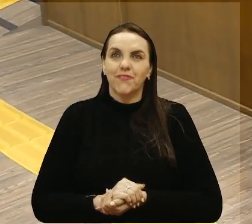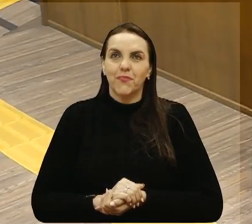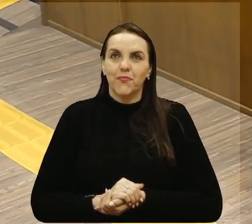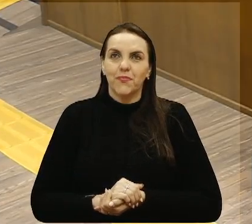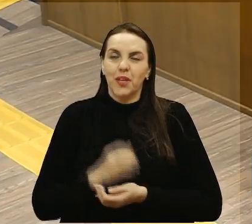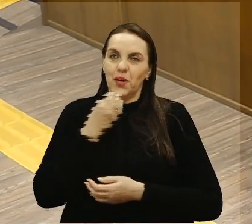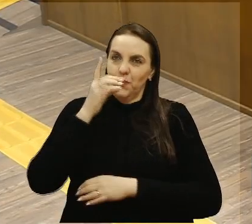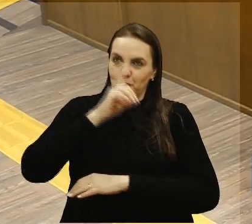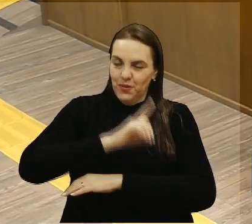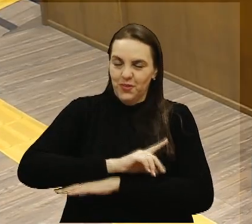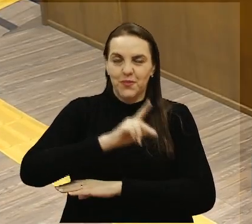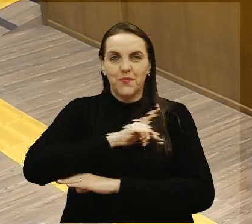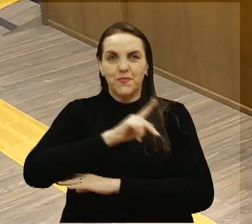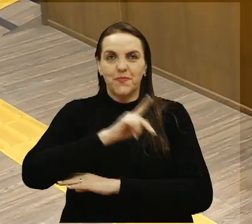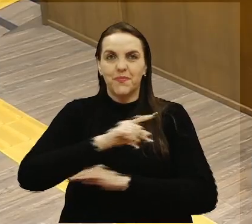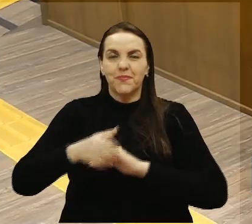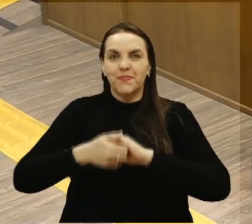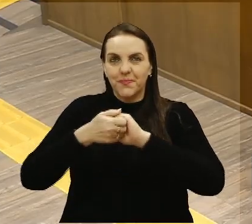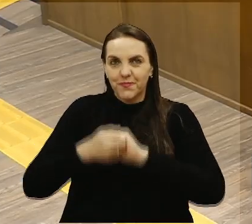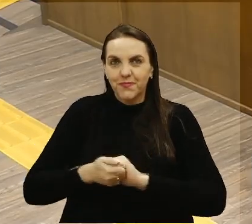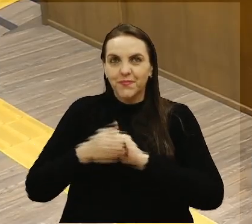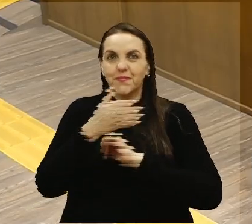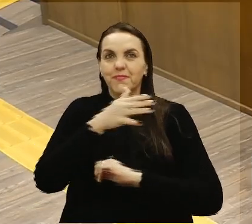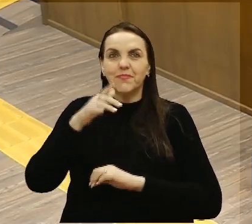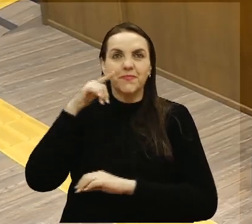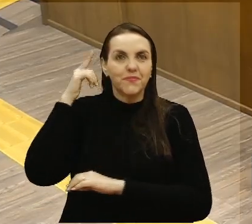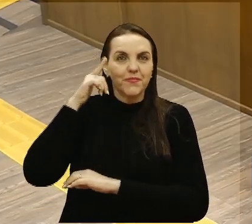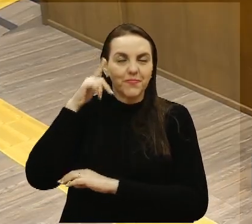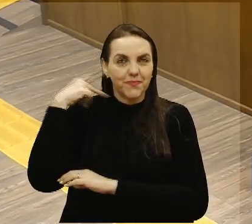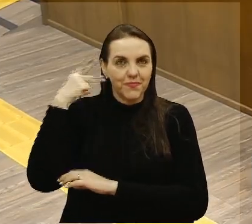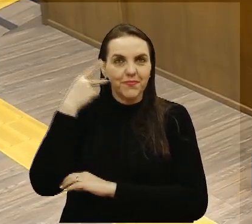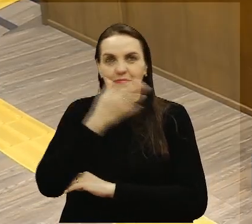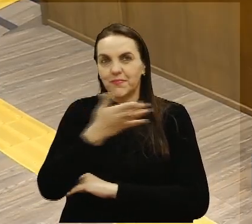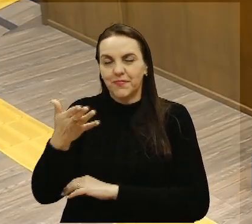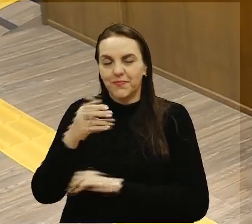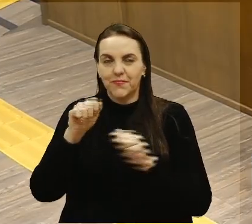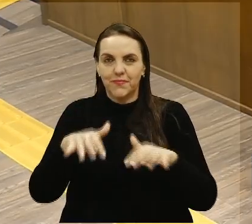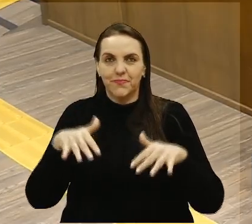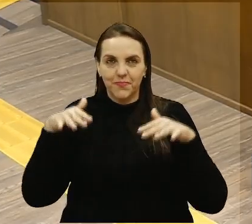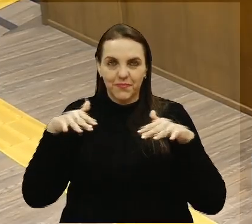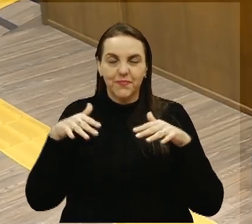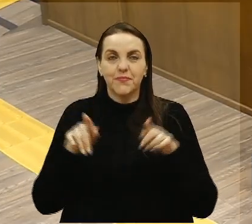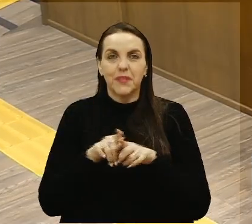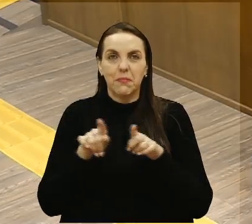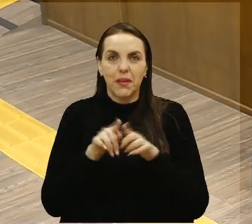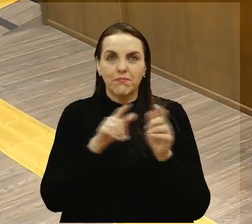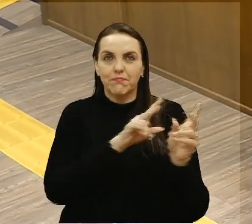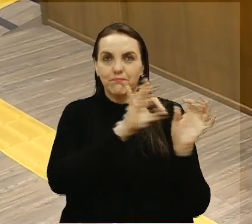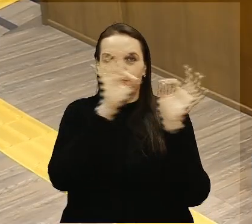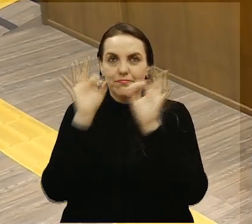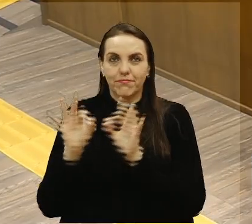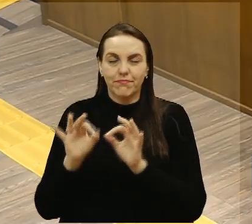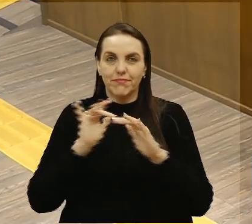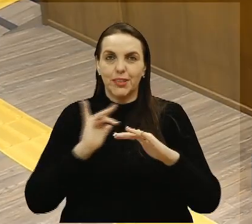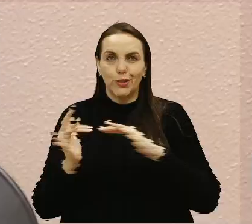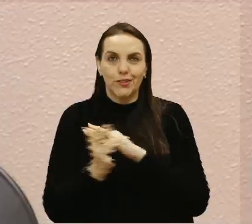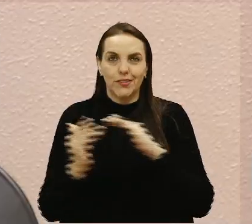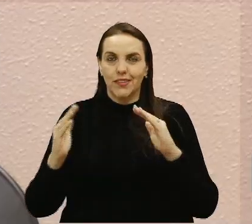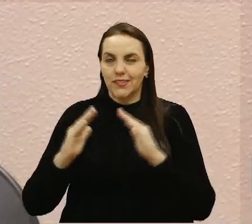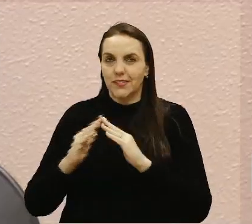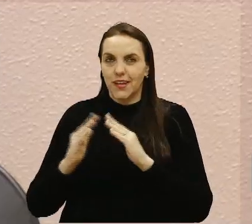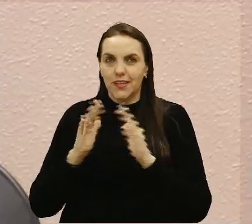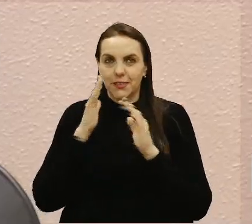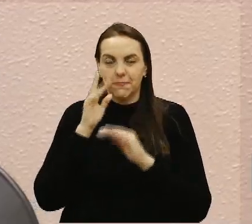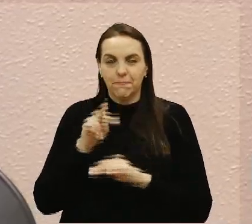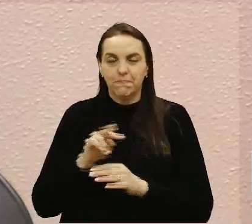Bom dia, presidente. Meus cumprimentos ao senhor, aos demais vereadores, aqueles que nos acompanham do plenário, também que nos acompanham de casa e pelas redes sociais dessa Casa Legislativa.